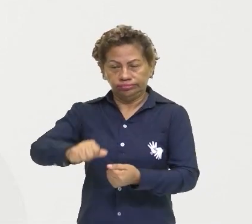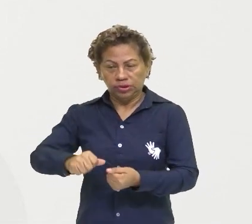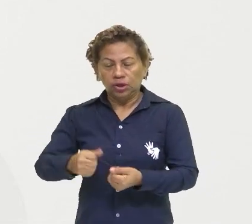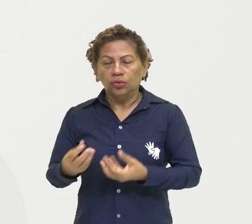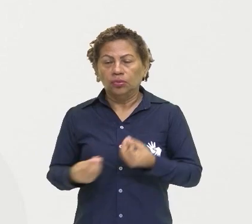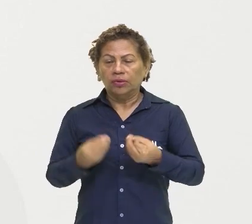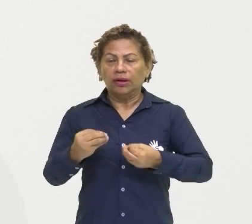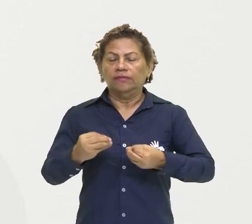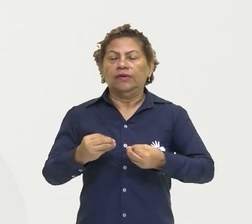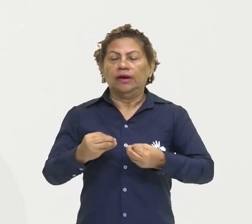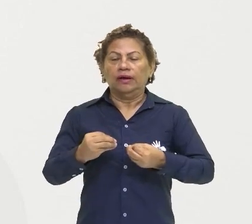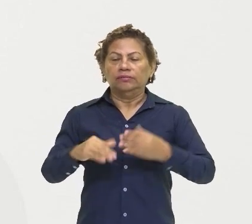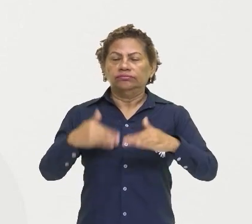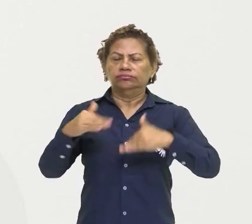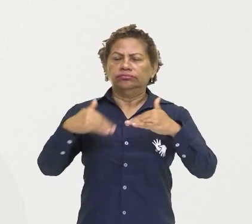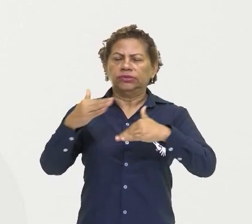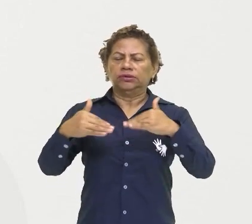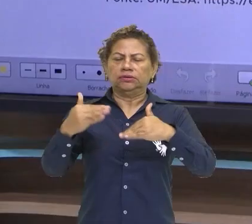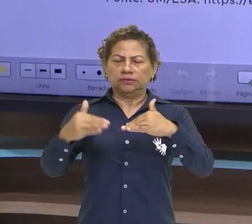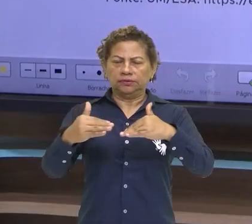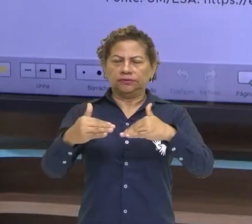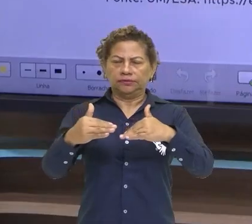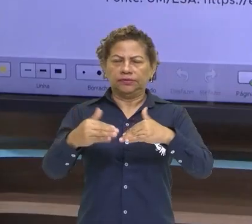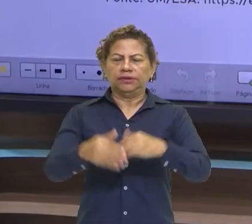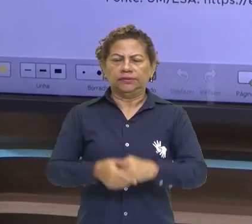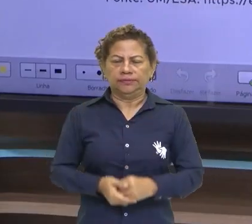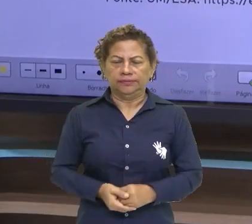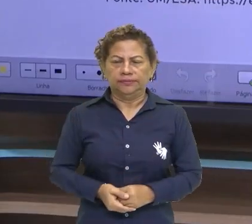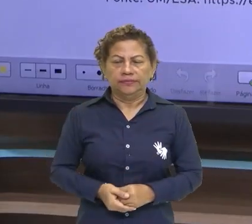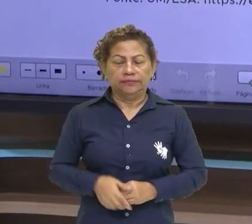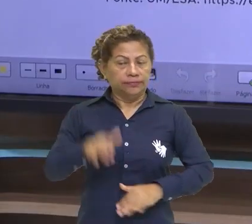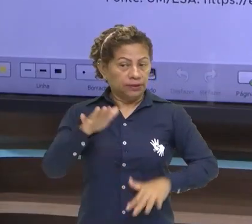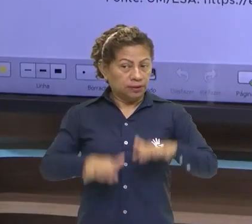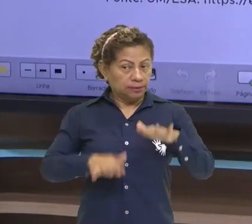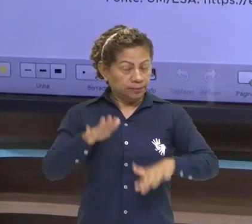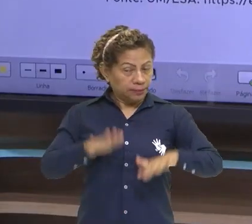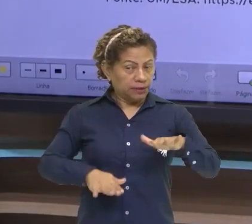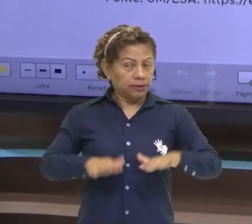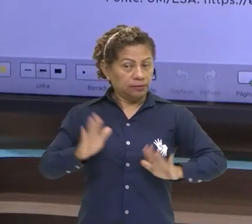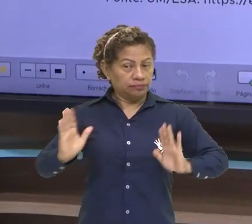Ela cresceu, e vai crescer dentro de um recorte temporal de